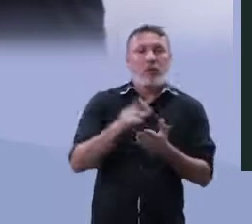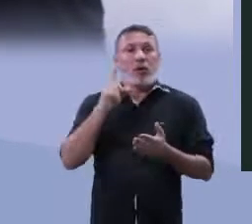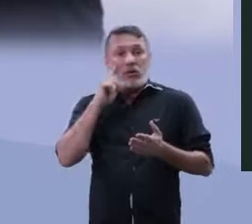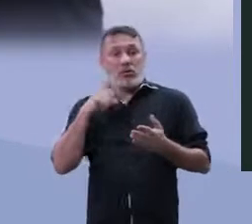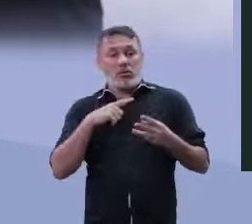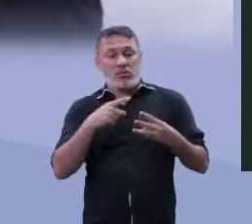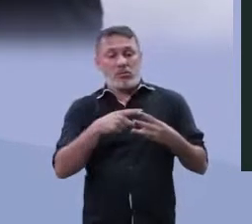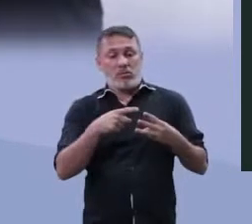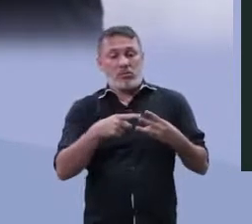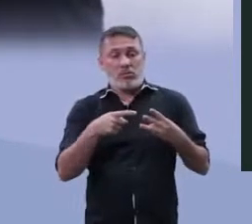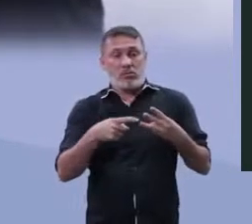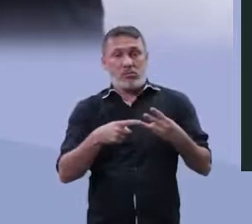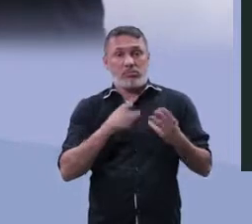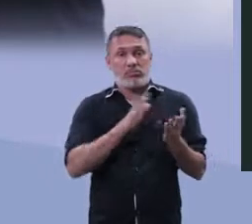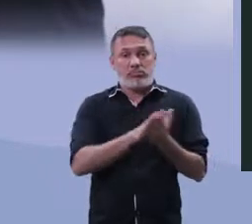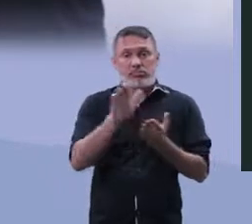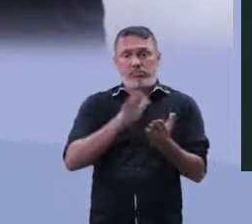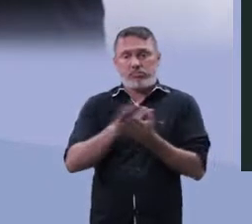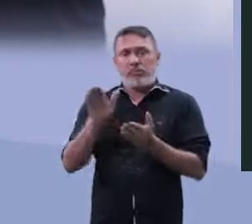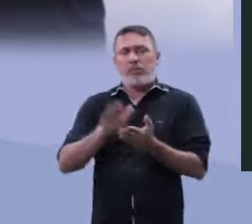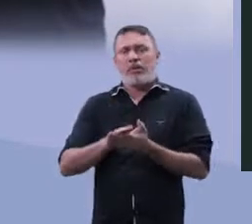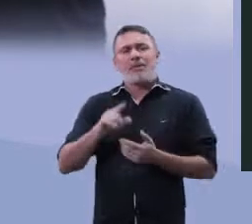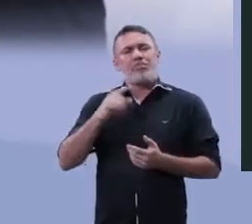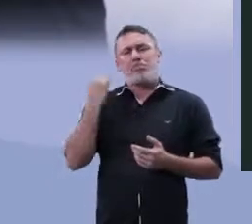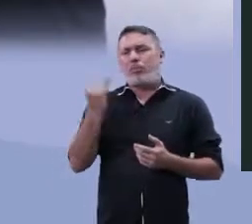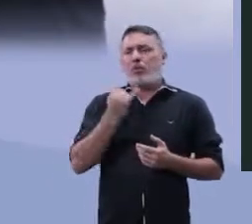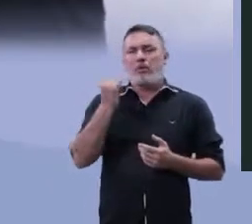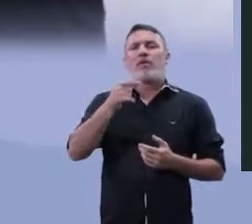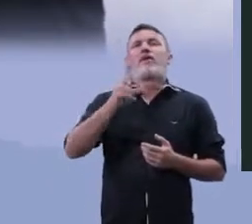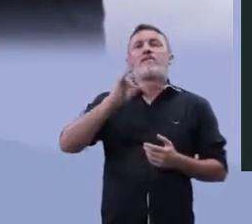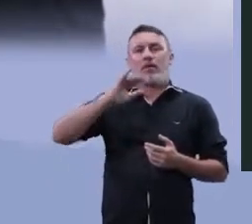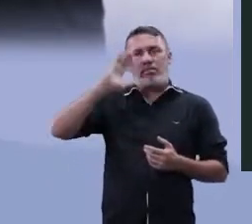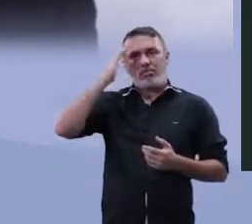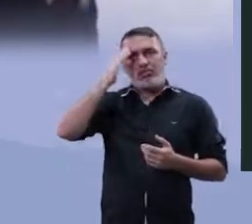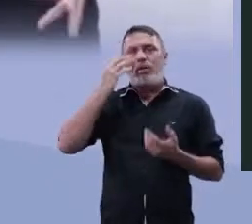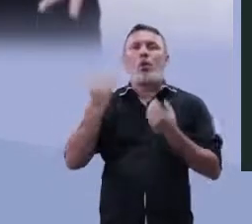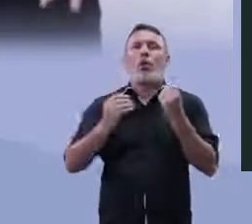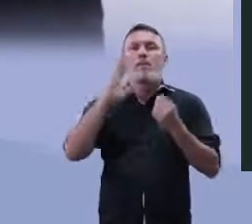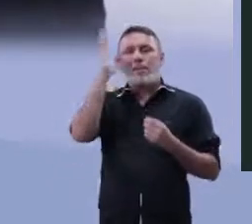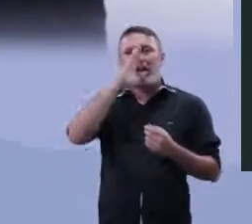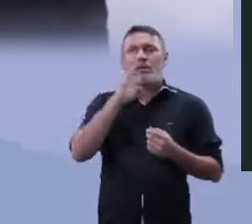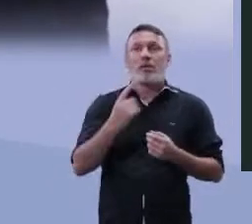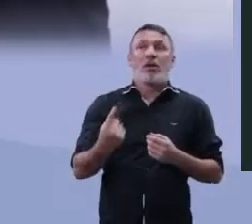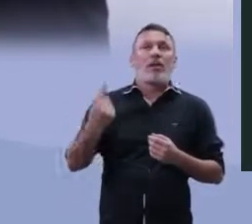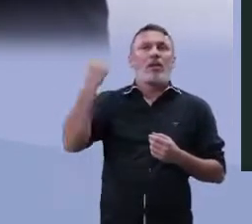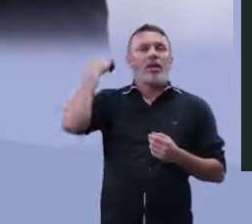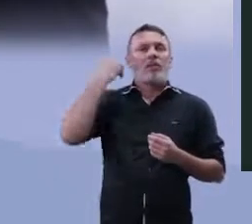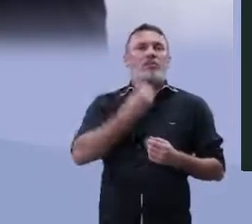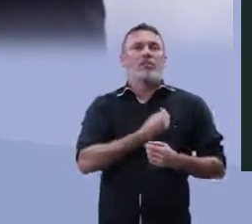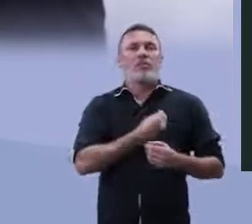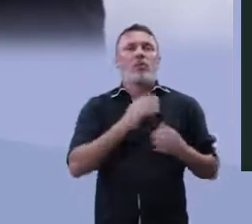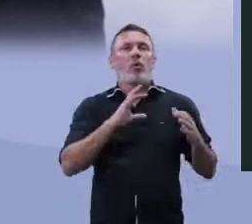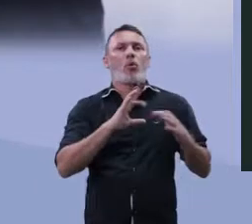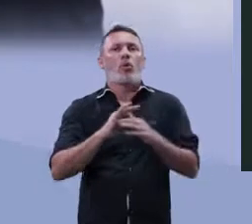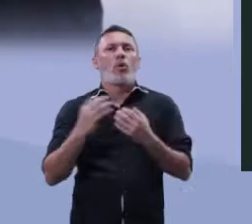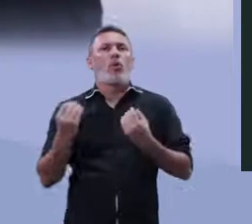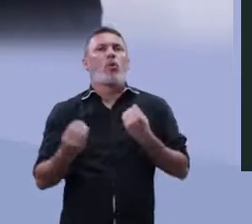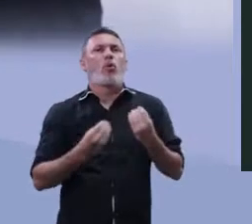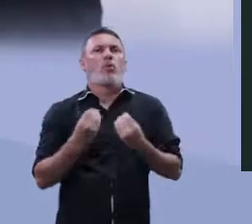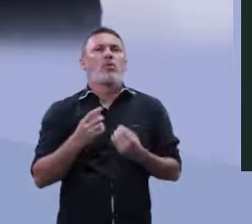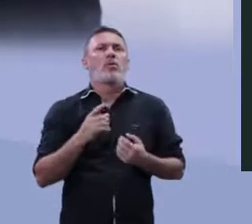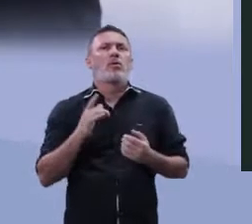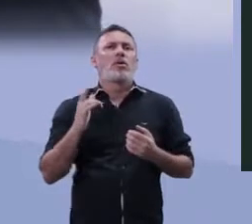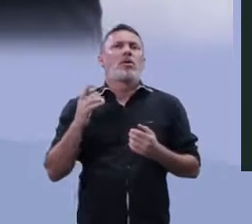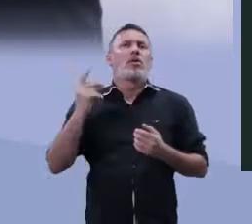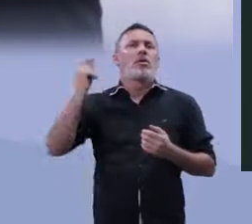a publicação de 3 obras que são fundamentais para entender o Brasil dentro daquele contexto, ou melhor, né,